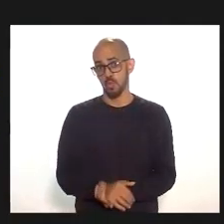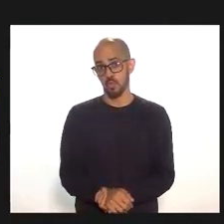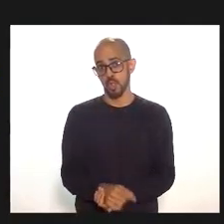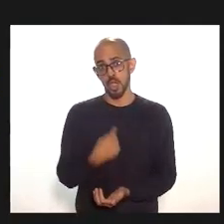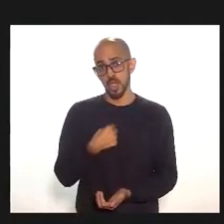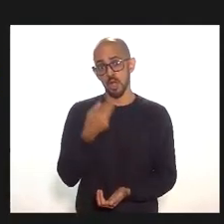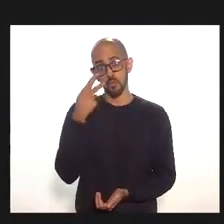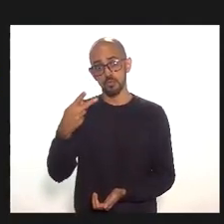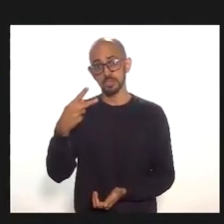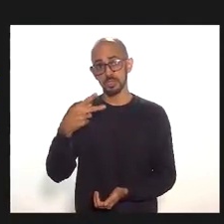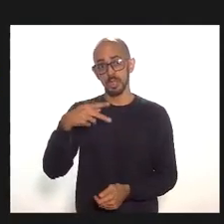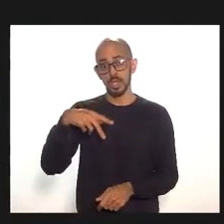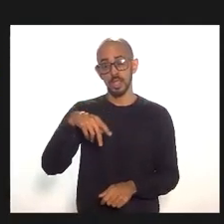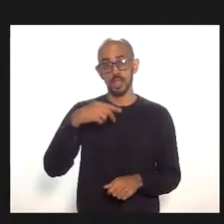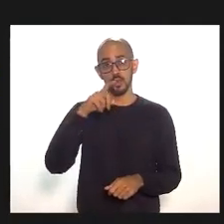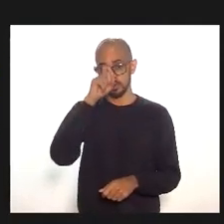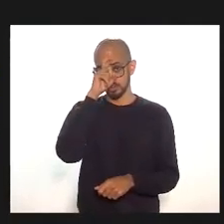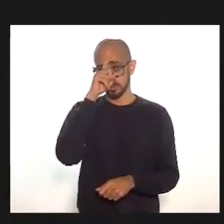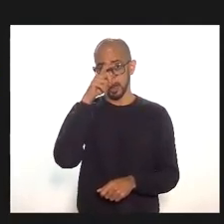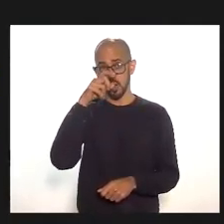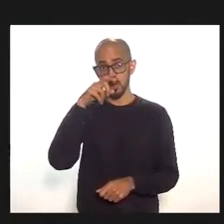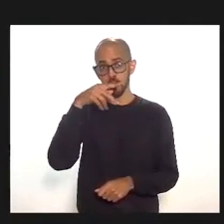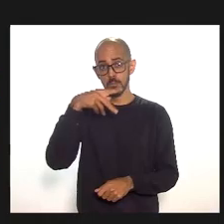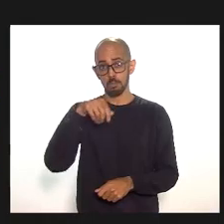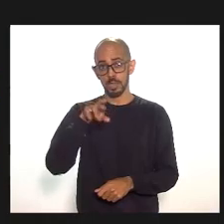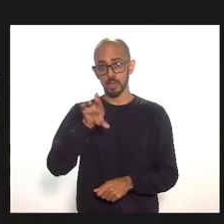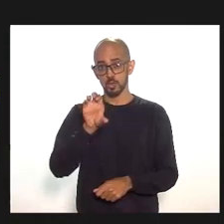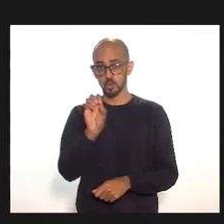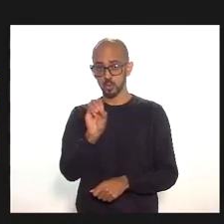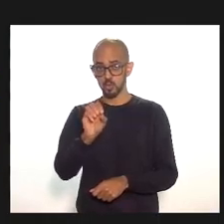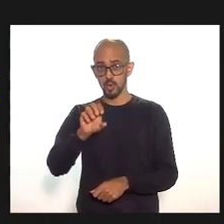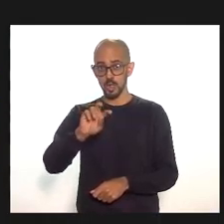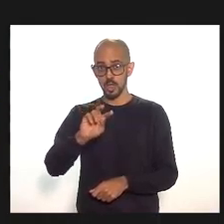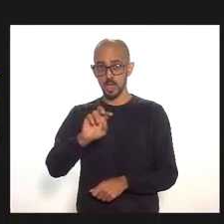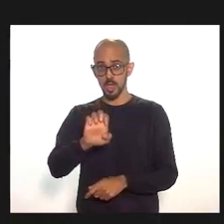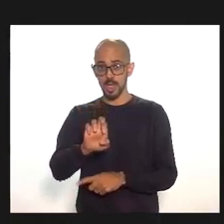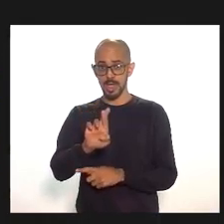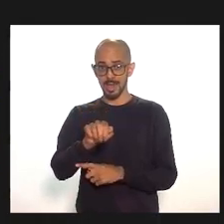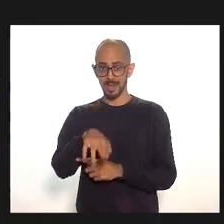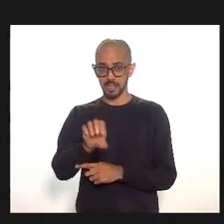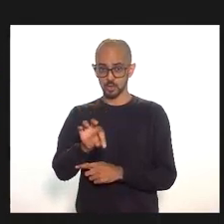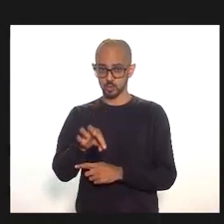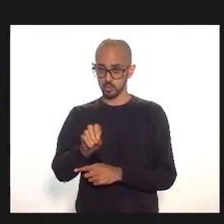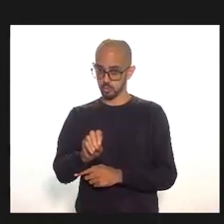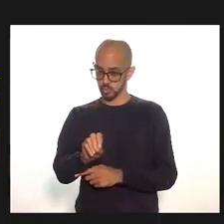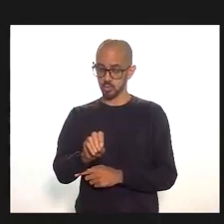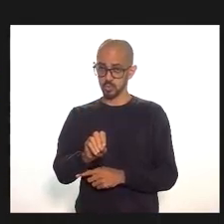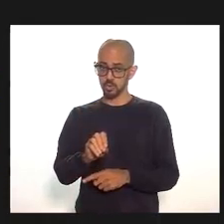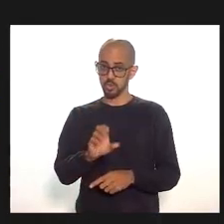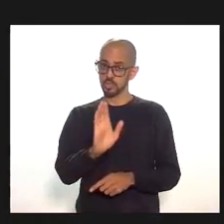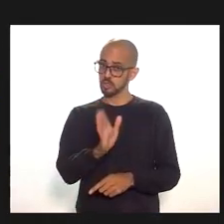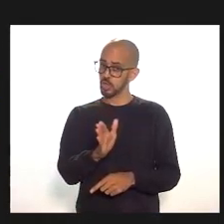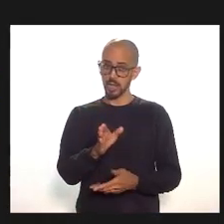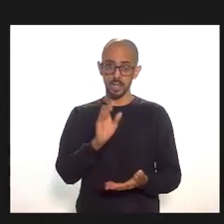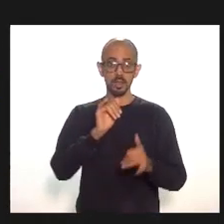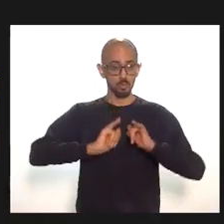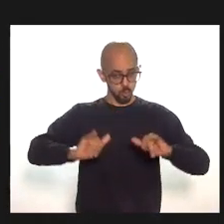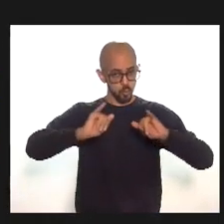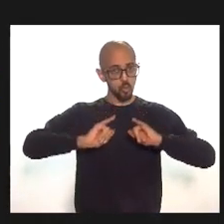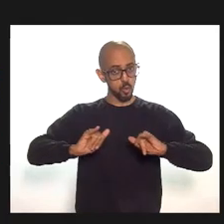eu visitei o Hospital Pedro Ernesto, estão faltando sedativos e antibióticos. A rede privada do estado do Rio de Janeiro já soltou 3